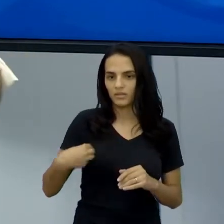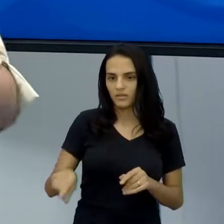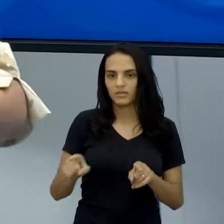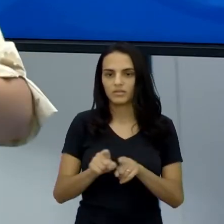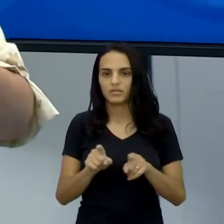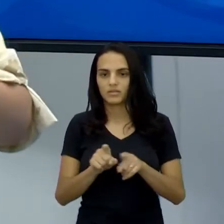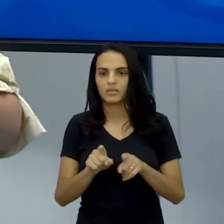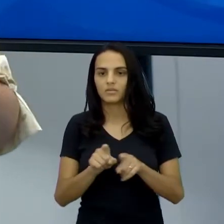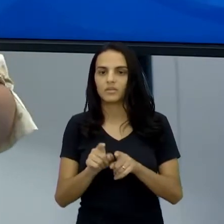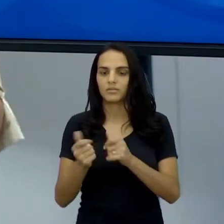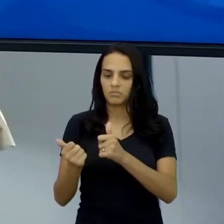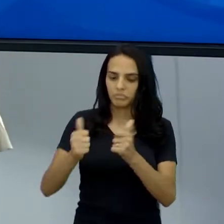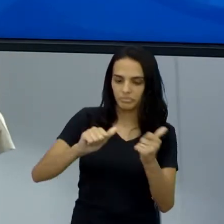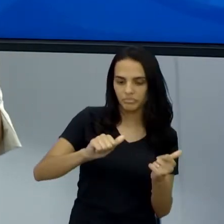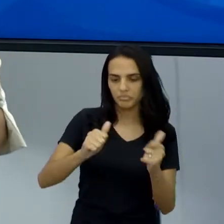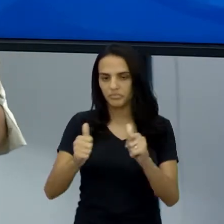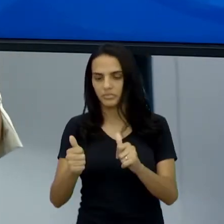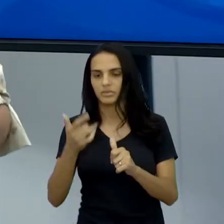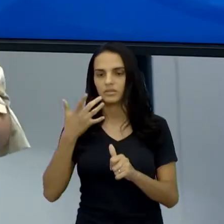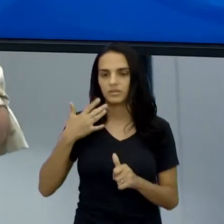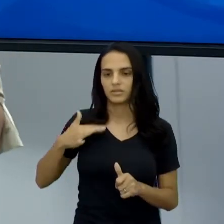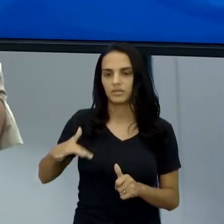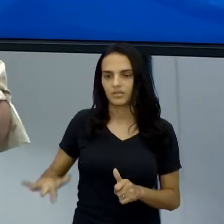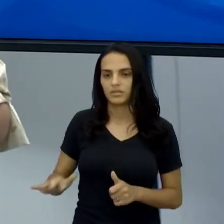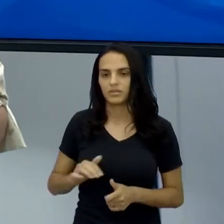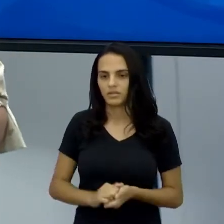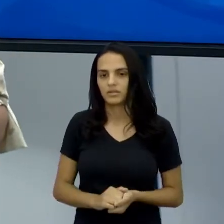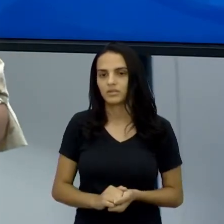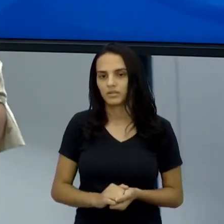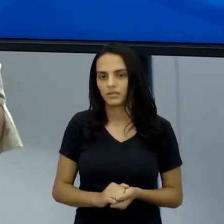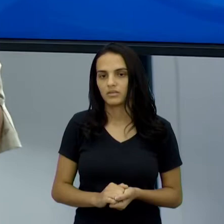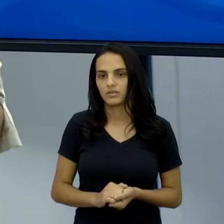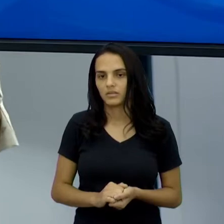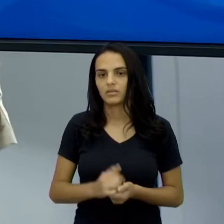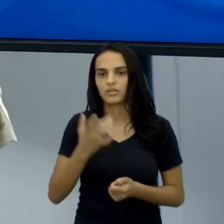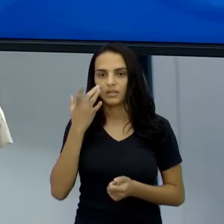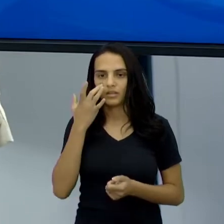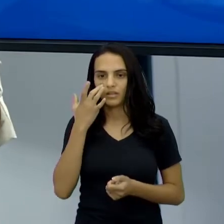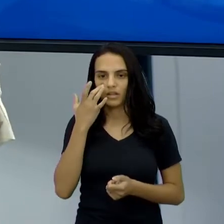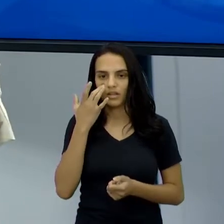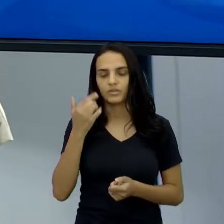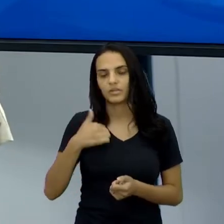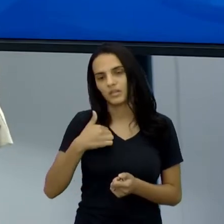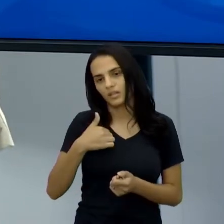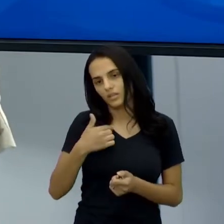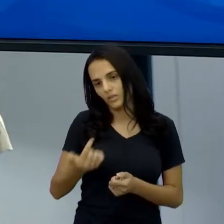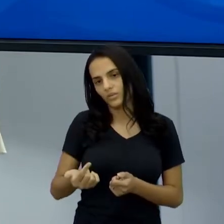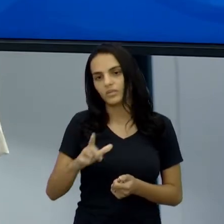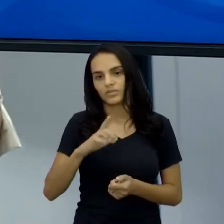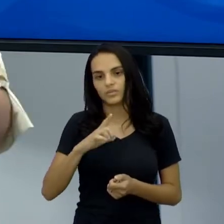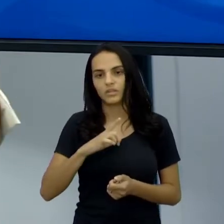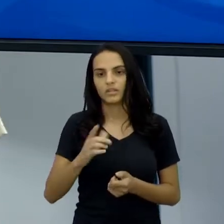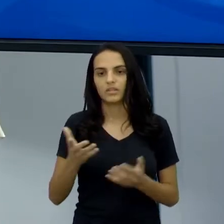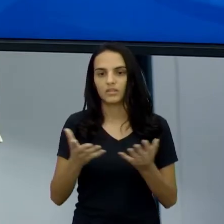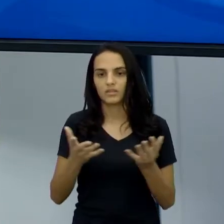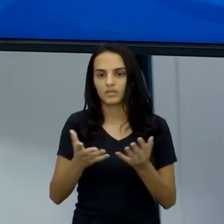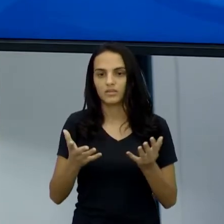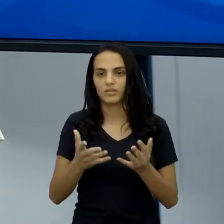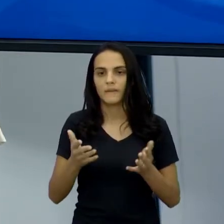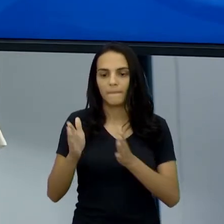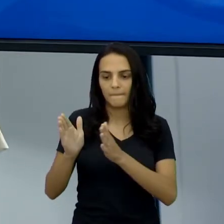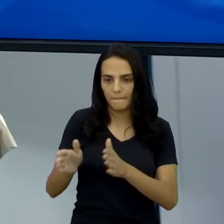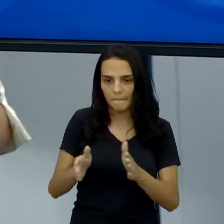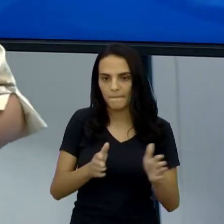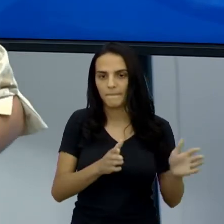desde pequena, eu sou nesse ponto, acho que eu não tive, eu tenho agora nesse